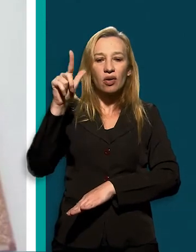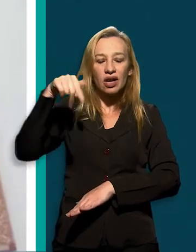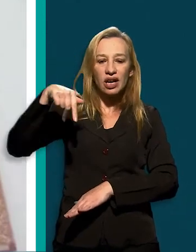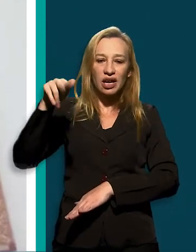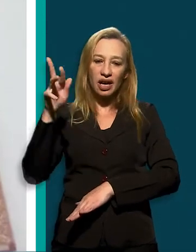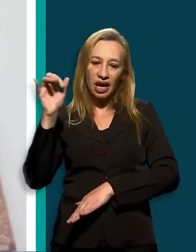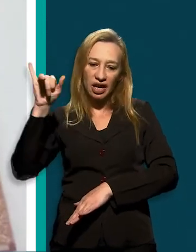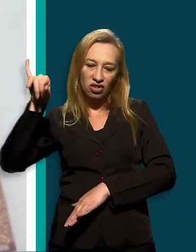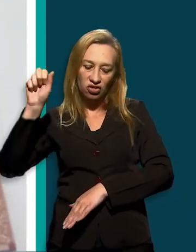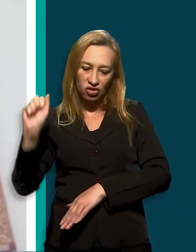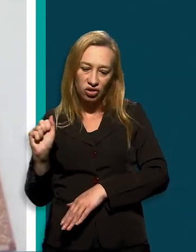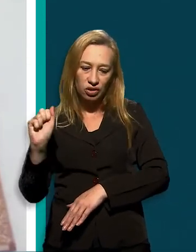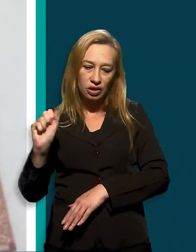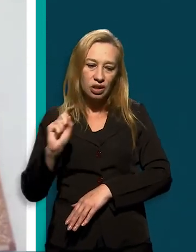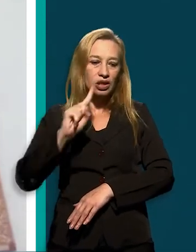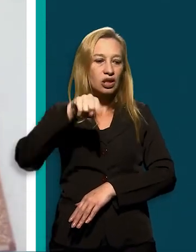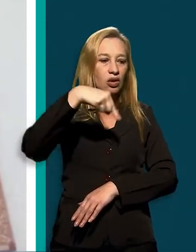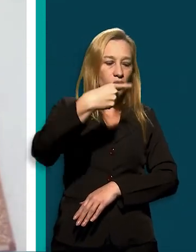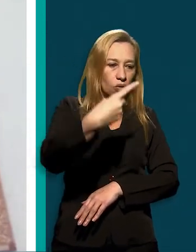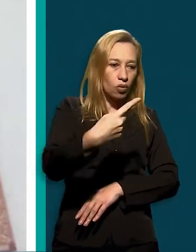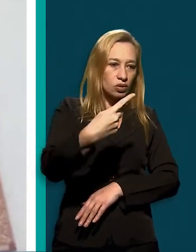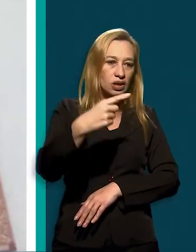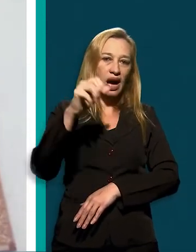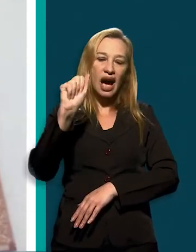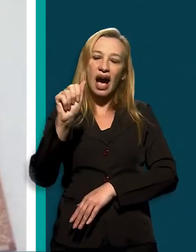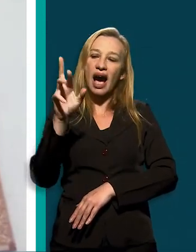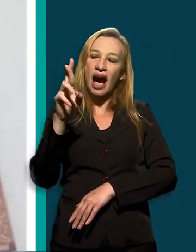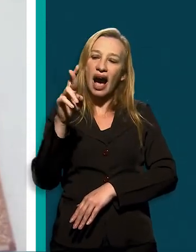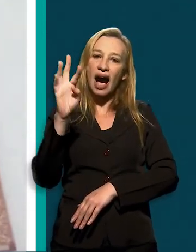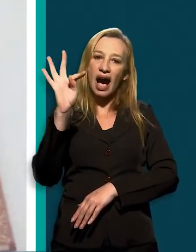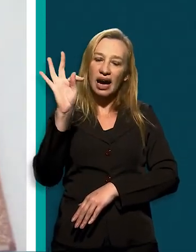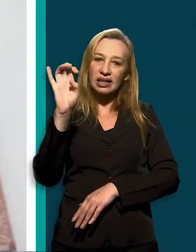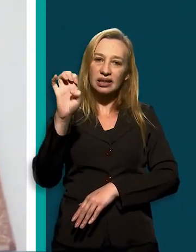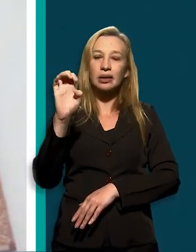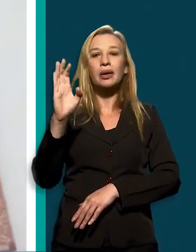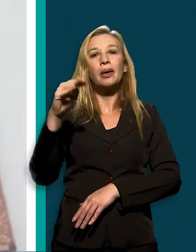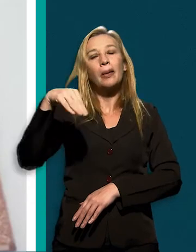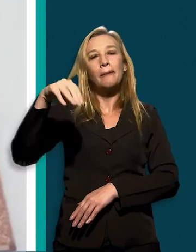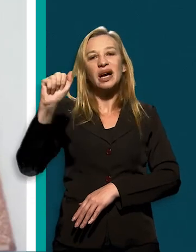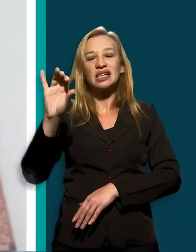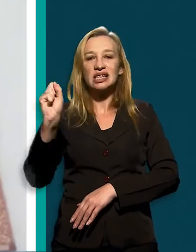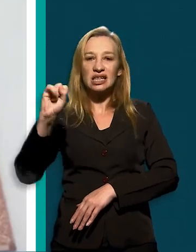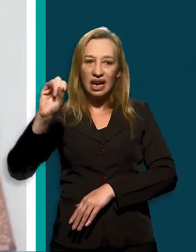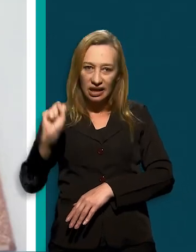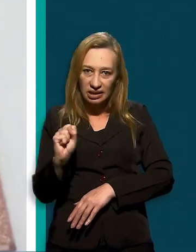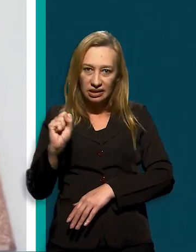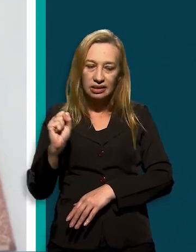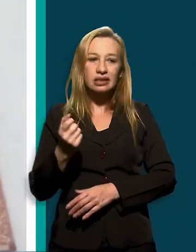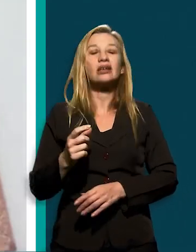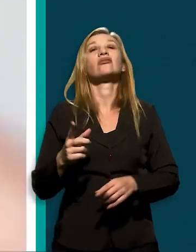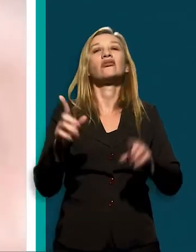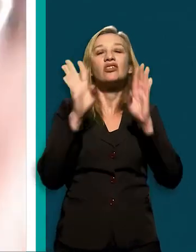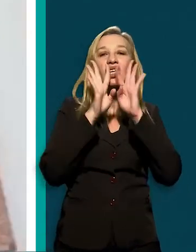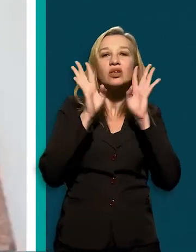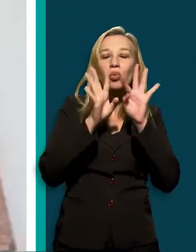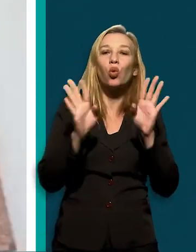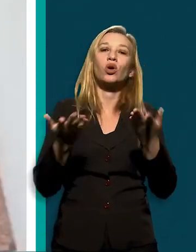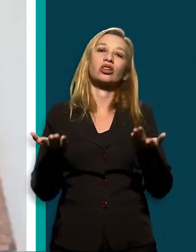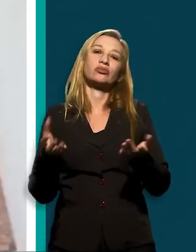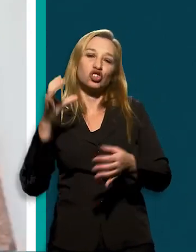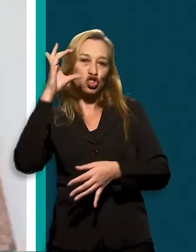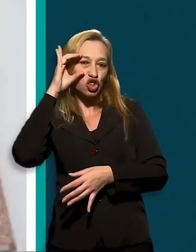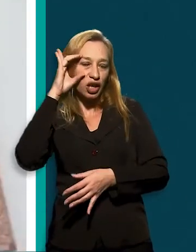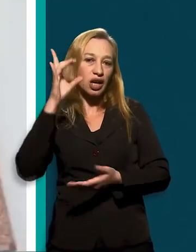Chi, existem outras artes marciais lá. Né? E também pode me seguir também, Zelmir dos Santos, pelo Facebook,